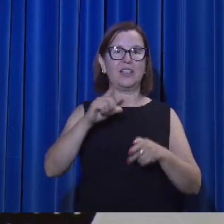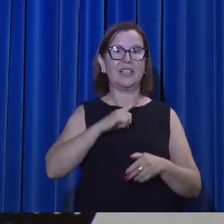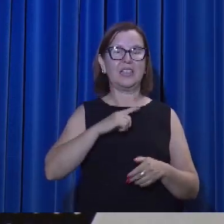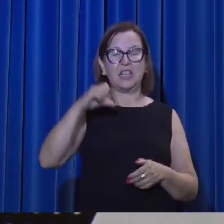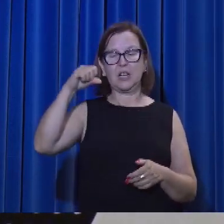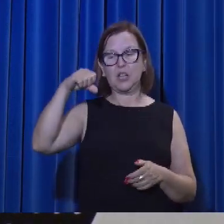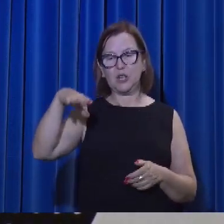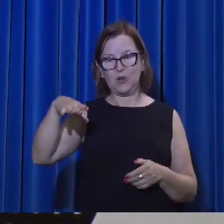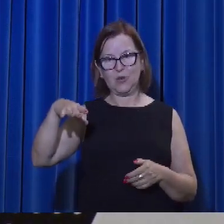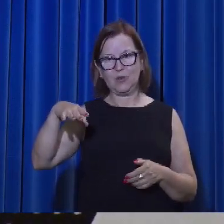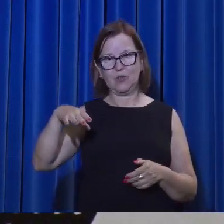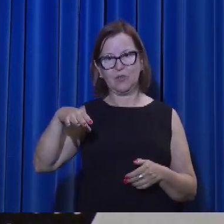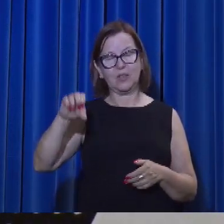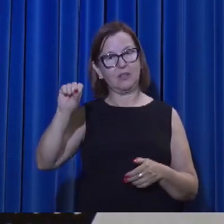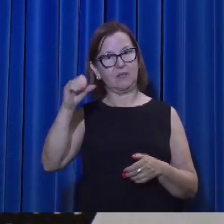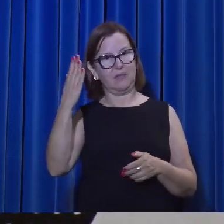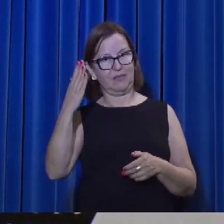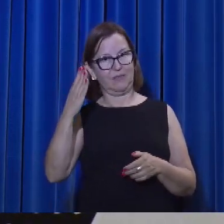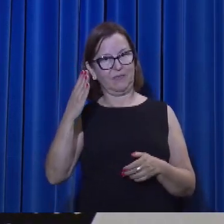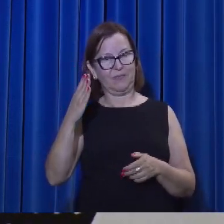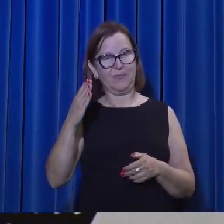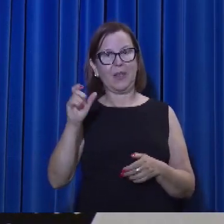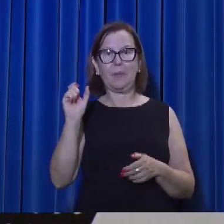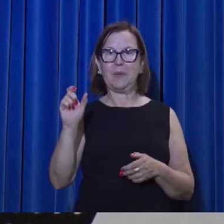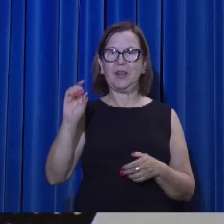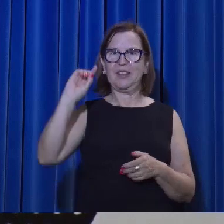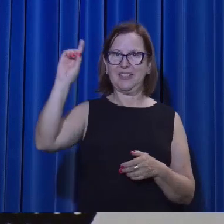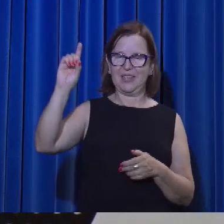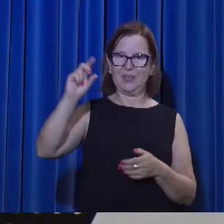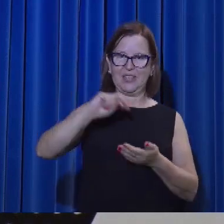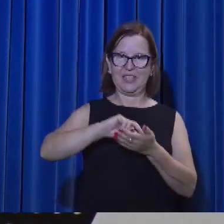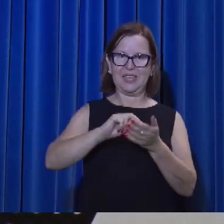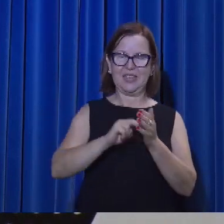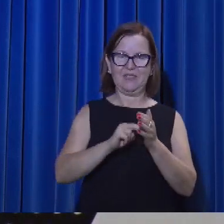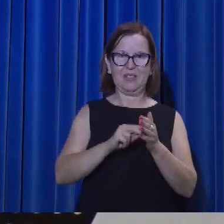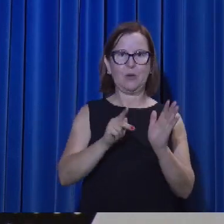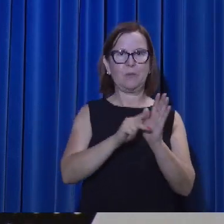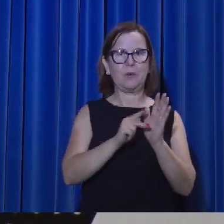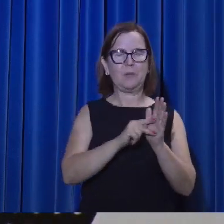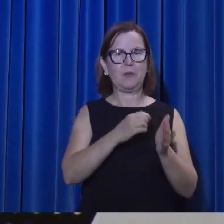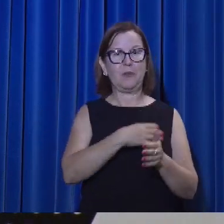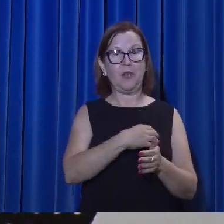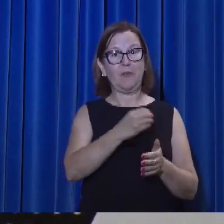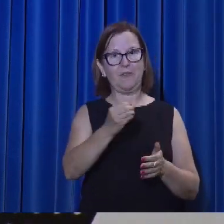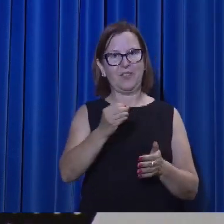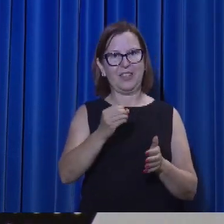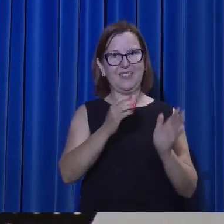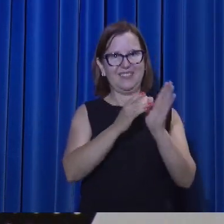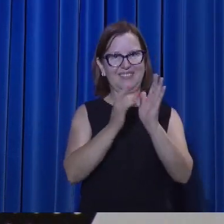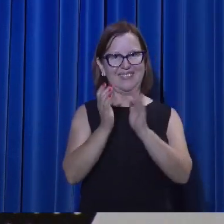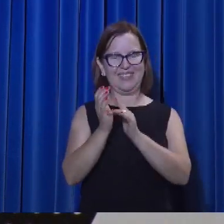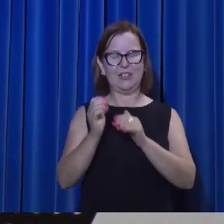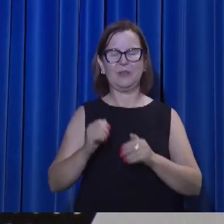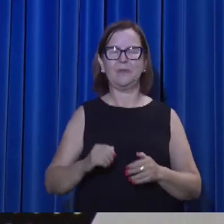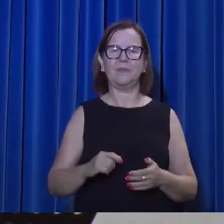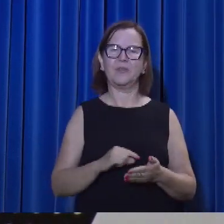próprio Filho amado dele, o Cristo. Versículo 3, o que diz?